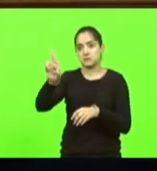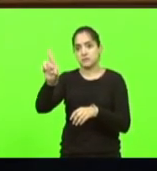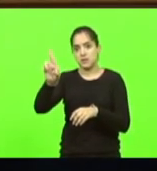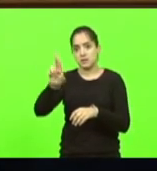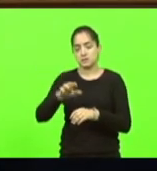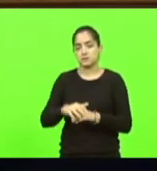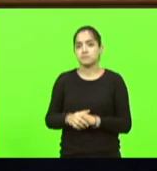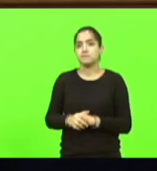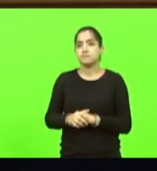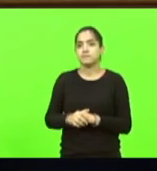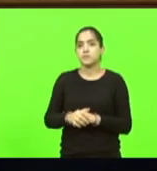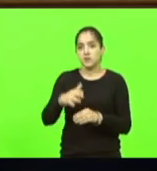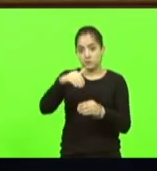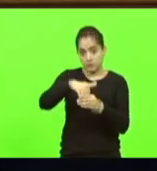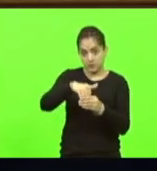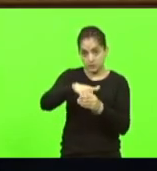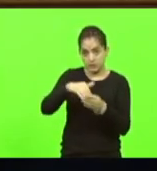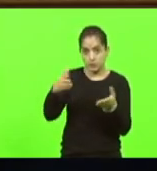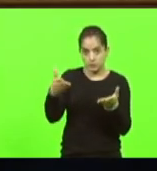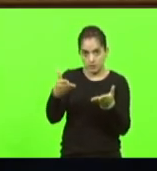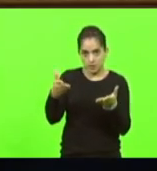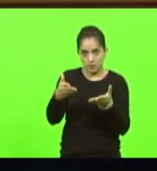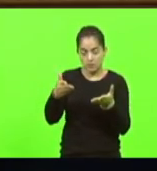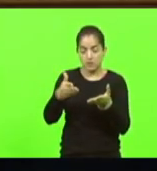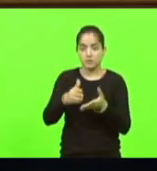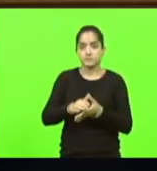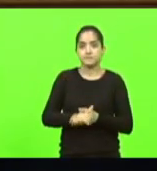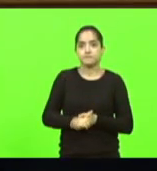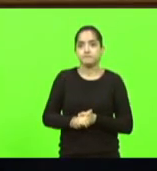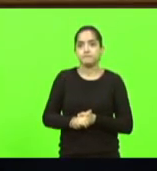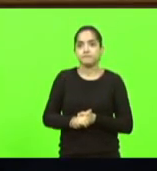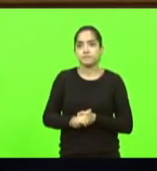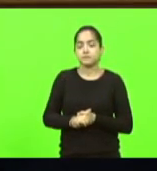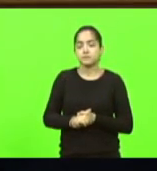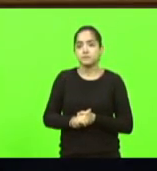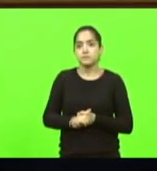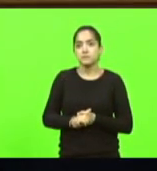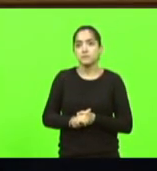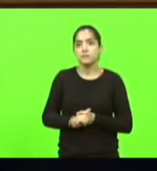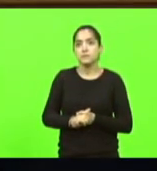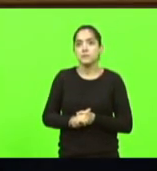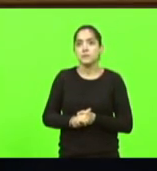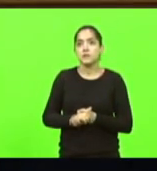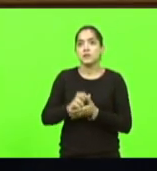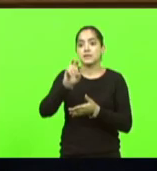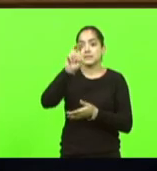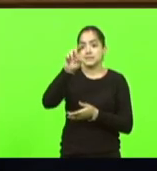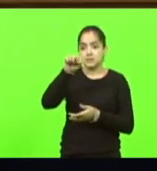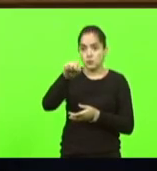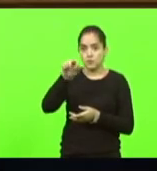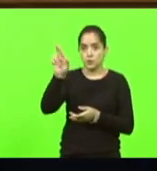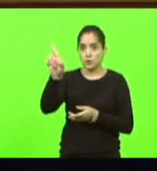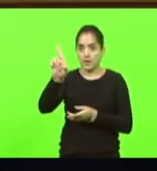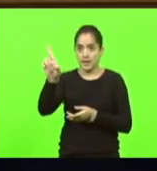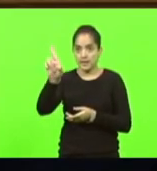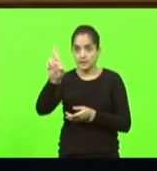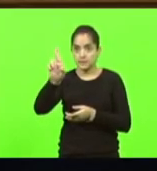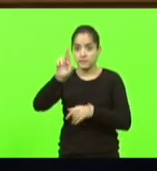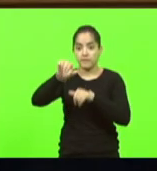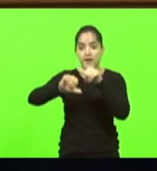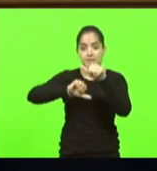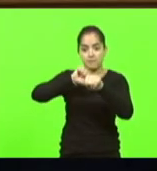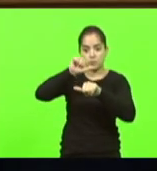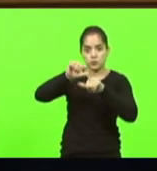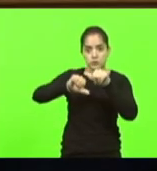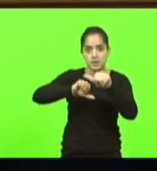E é isso que vocês vão voltar daqui a pouco nós vamos voltar daqui a pouco de r$ 5000 vai passar a